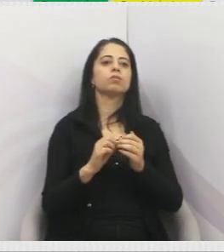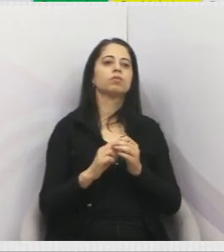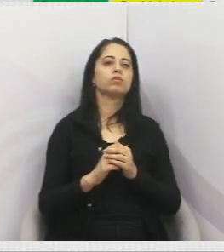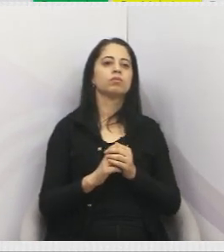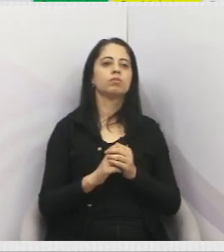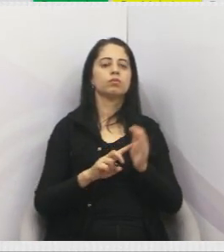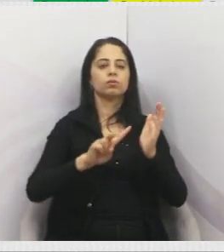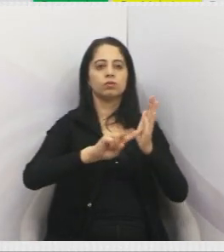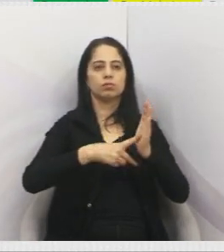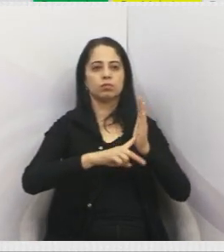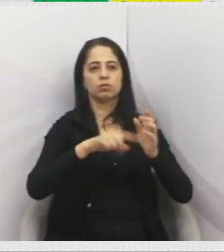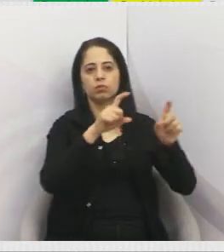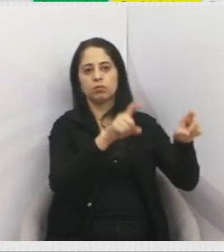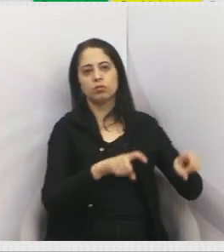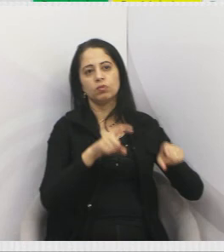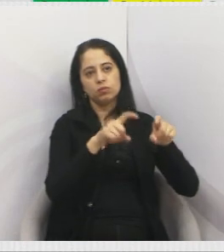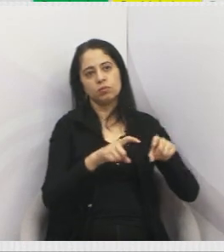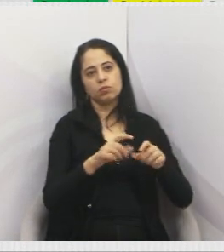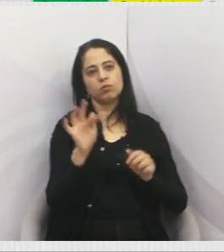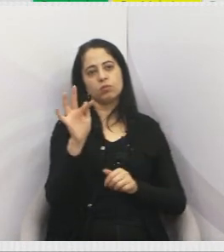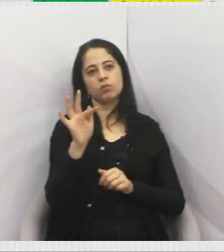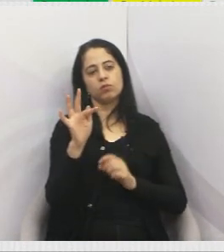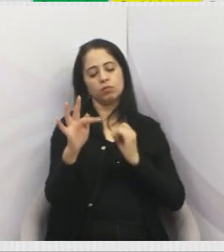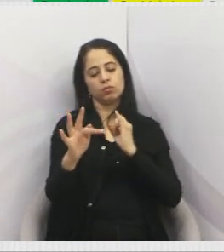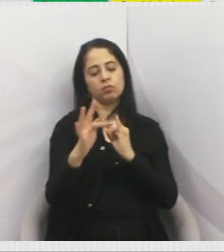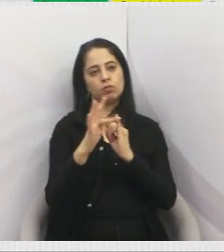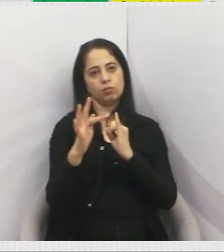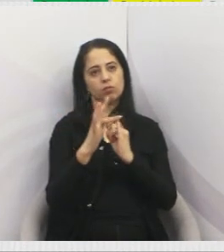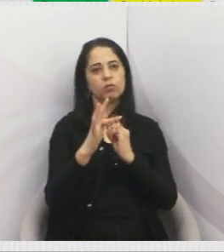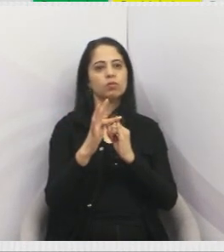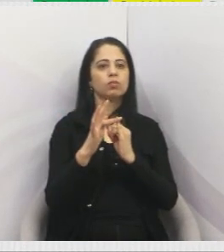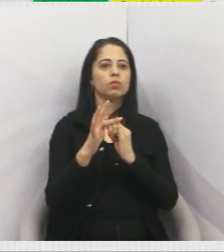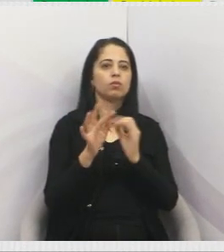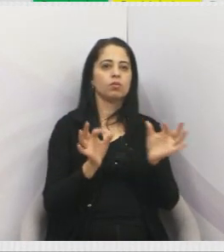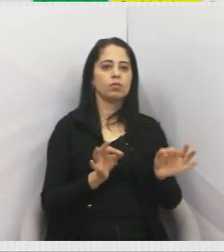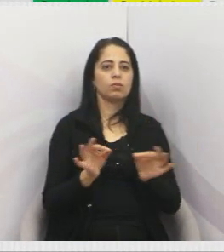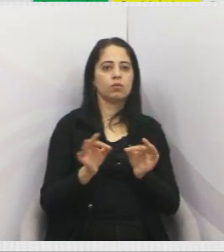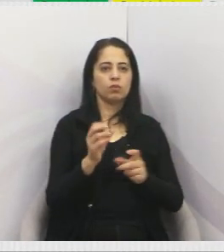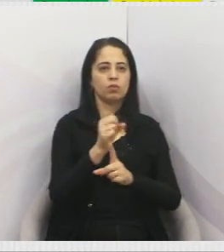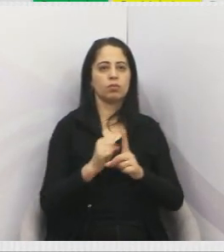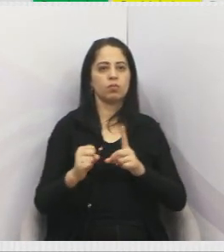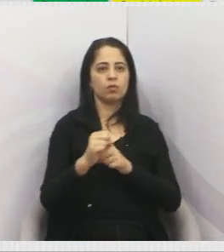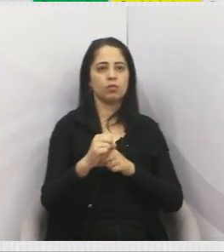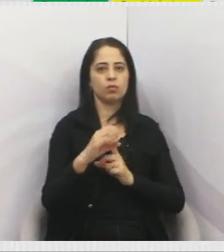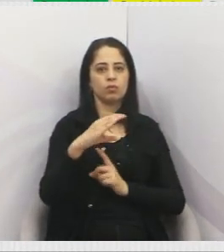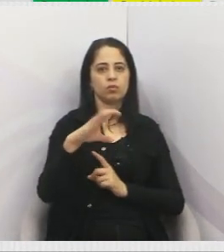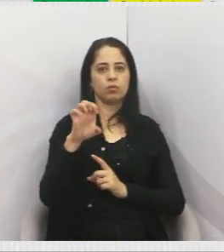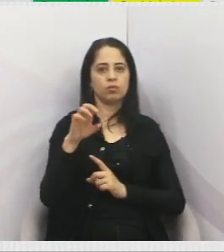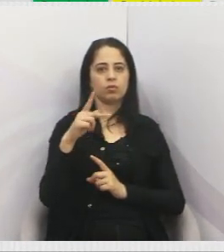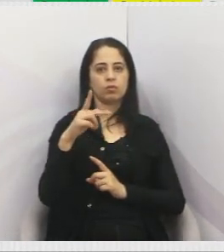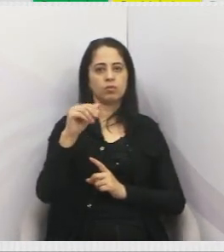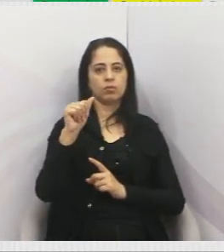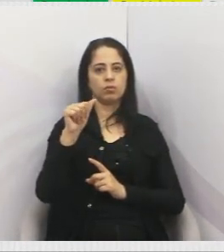profissionais, Sindicato Rural, entidades acadêmicas, Instituto Federal e organização da sociedade civil,